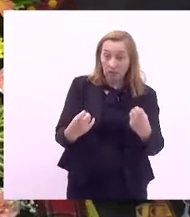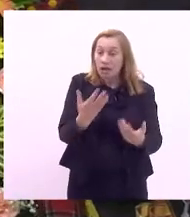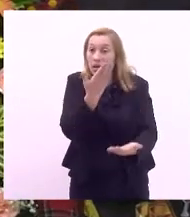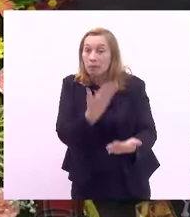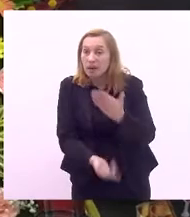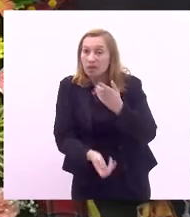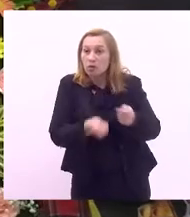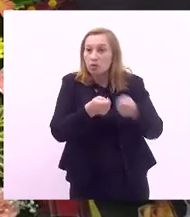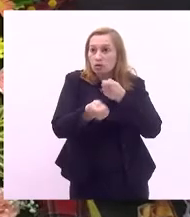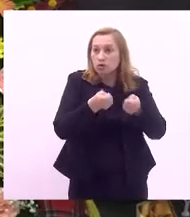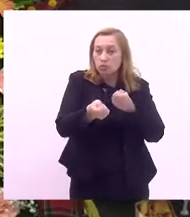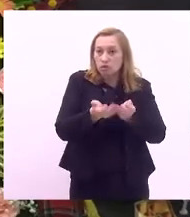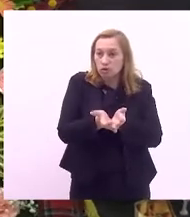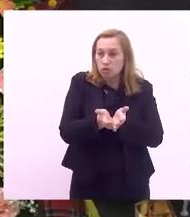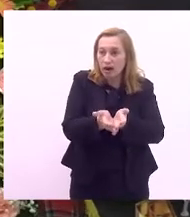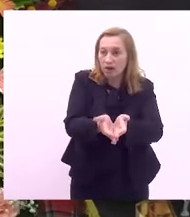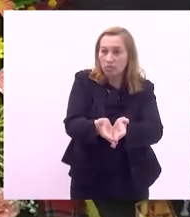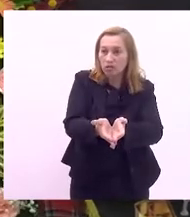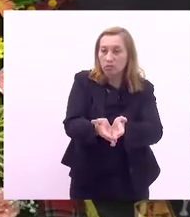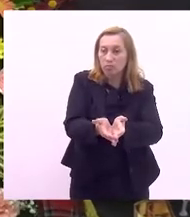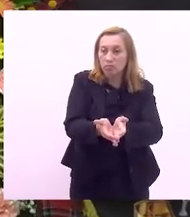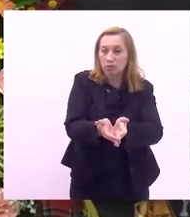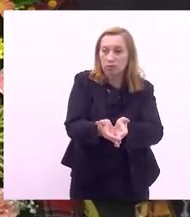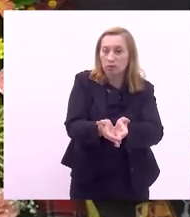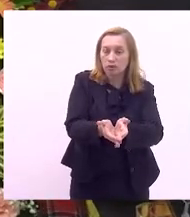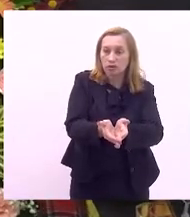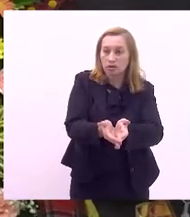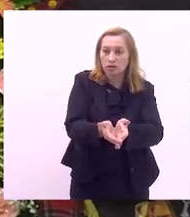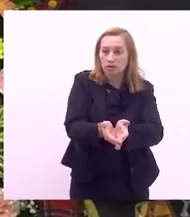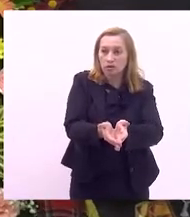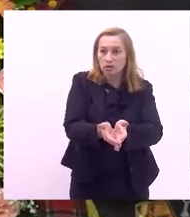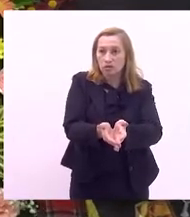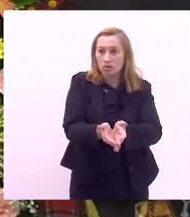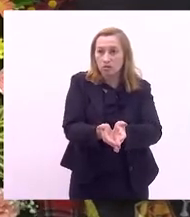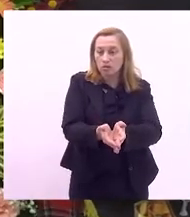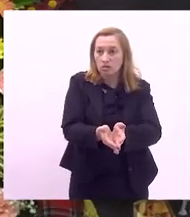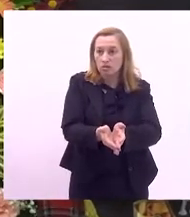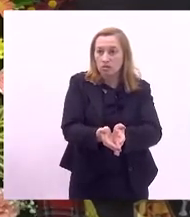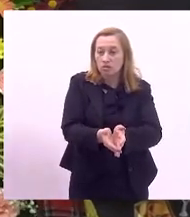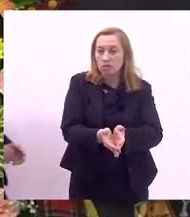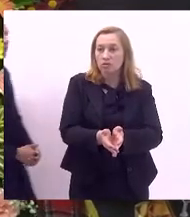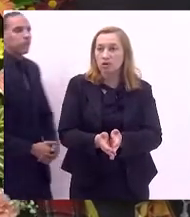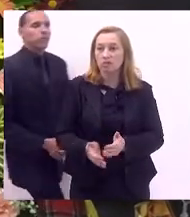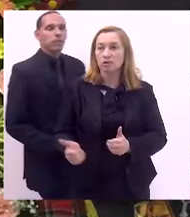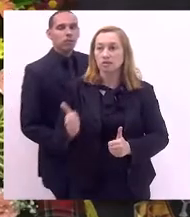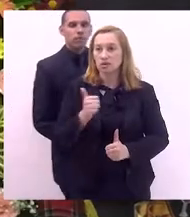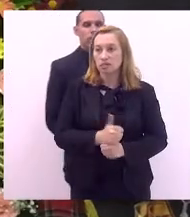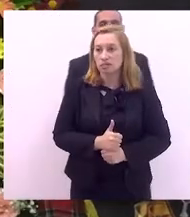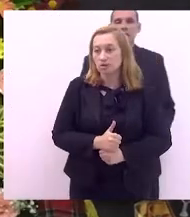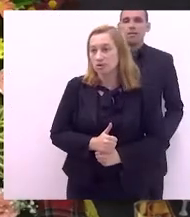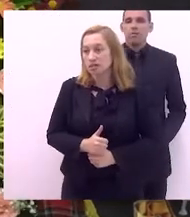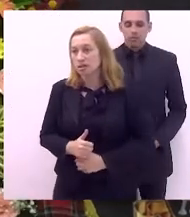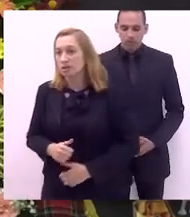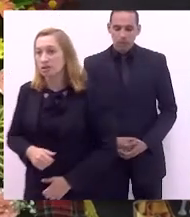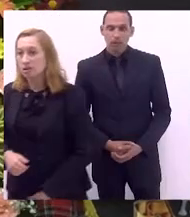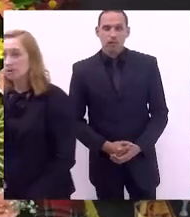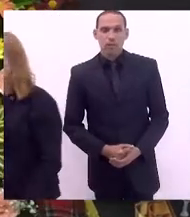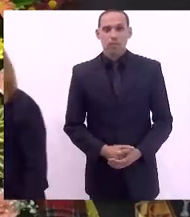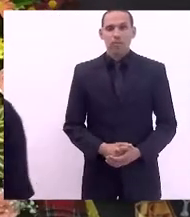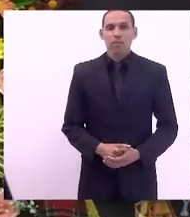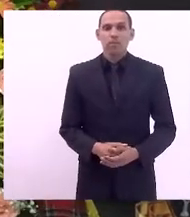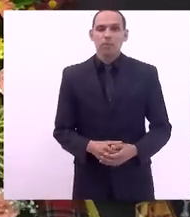perdeu o controle do seu lábio quando não tinha mais condições de caçar dela ou seja a içar as velas